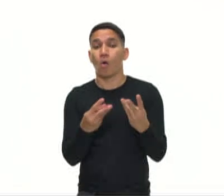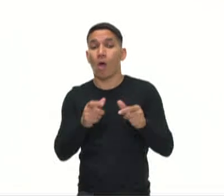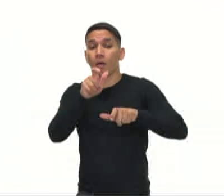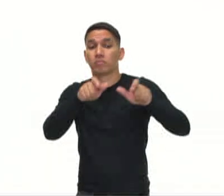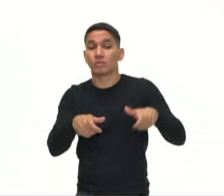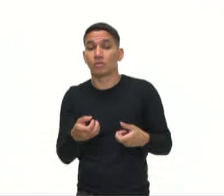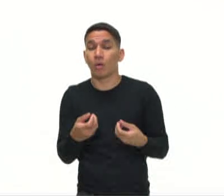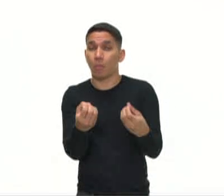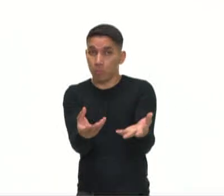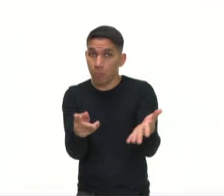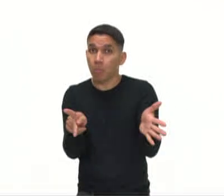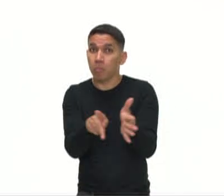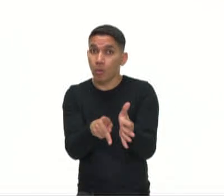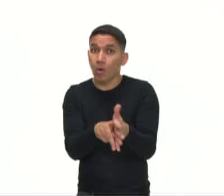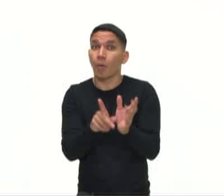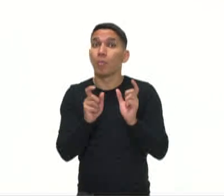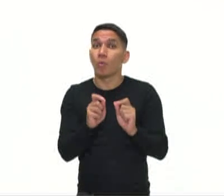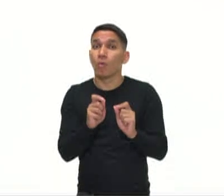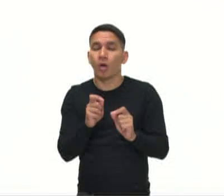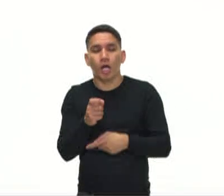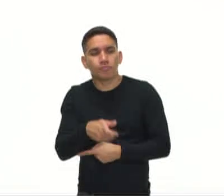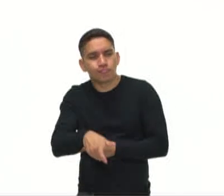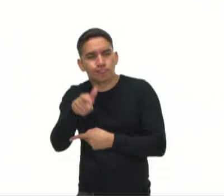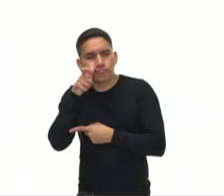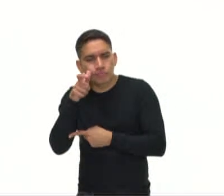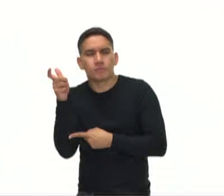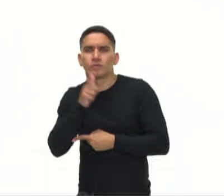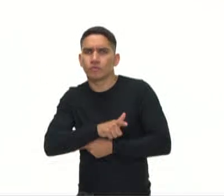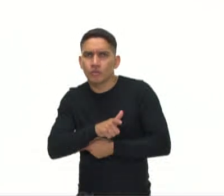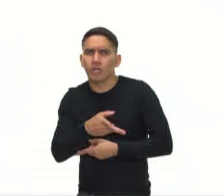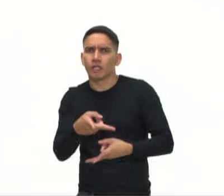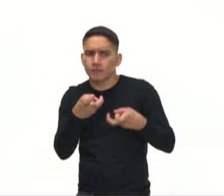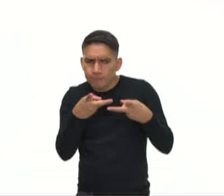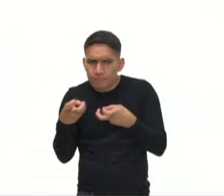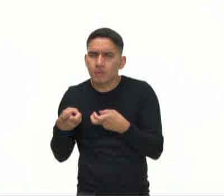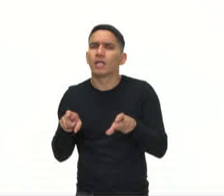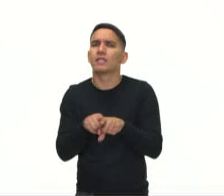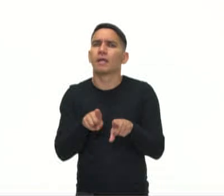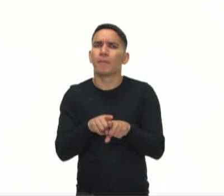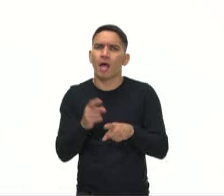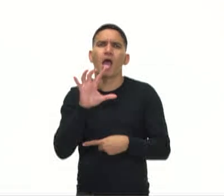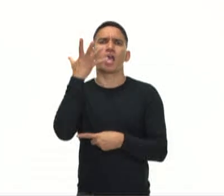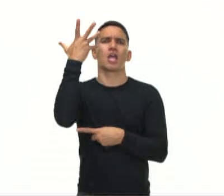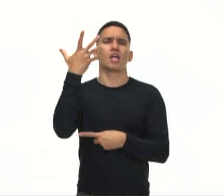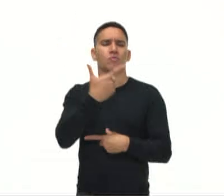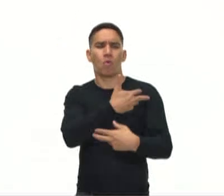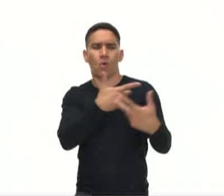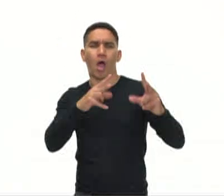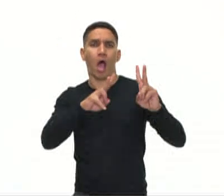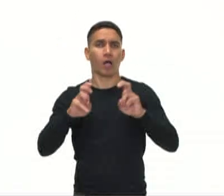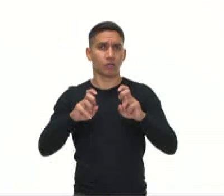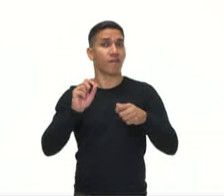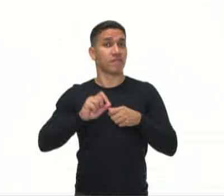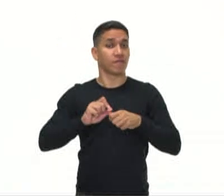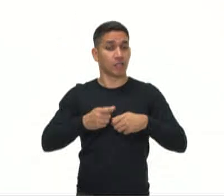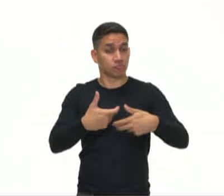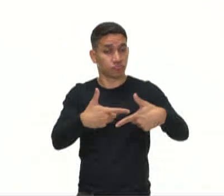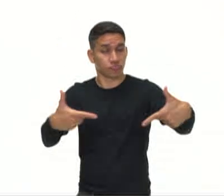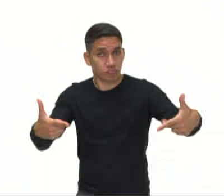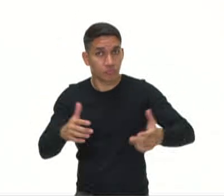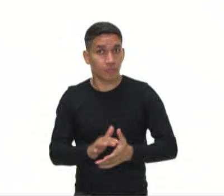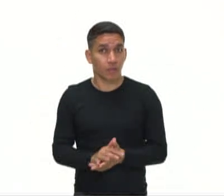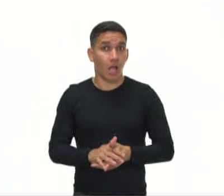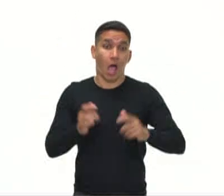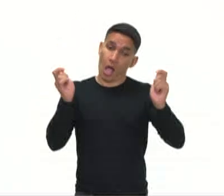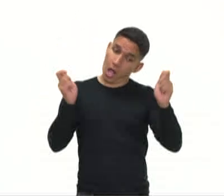é capaz de apreciar e resolver certo assunto, fazer determinada coisa,